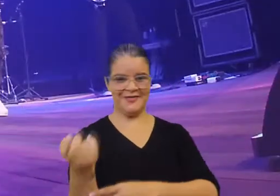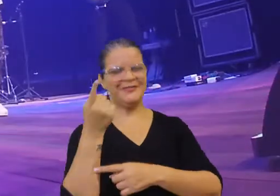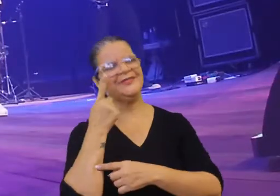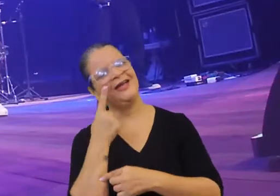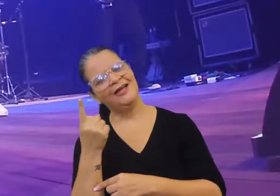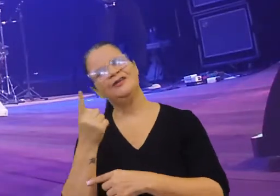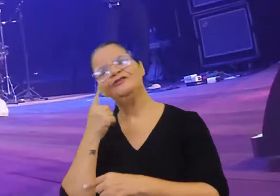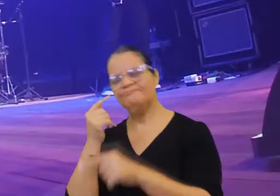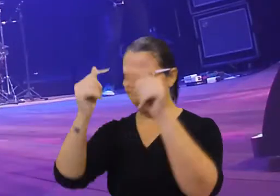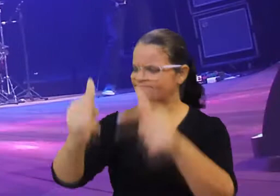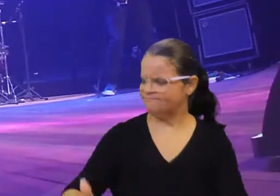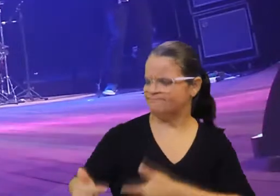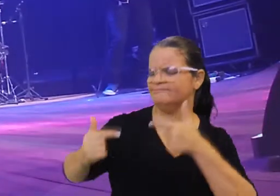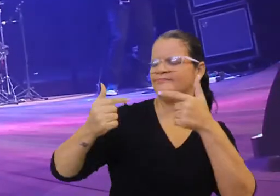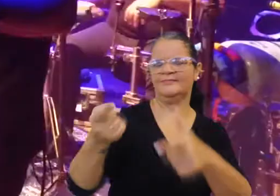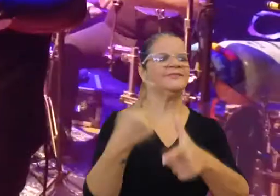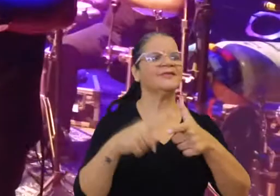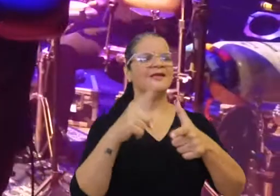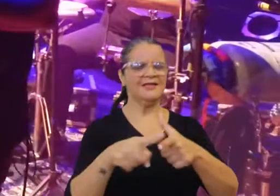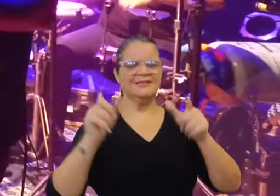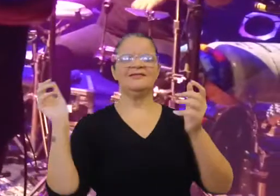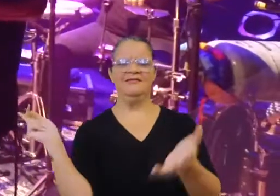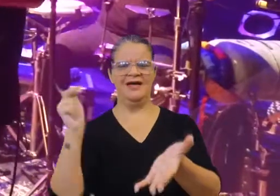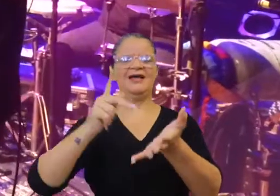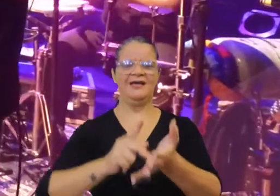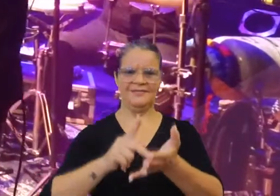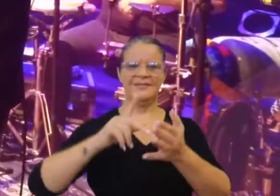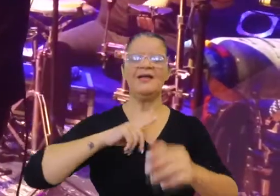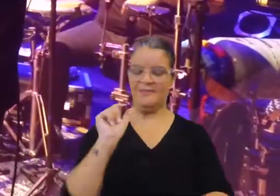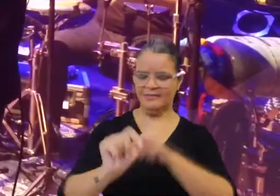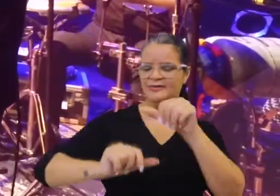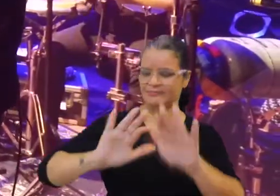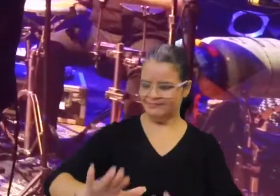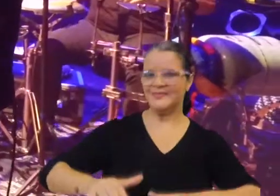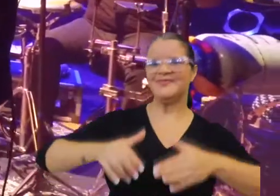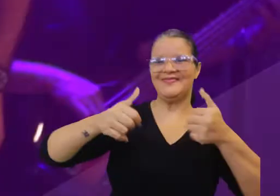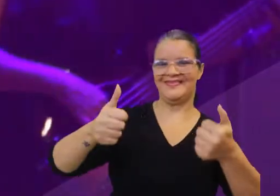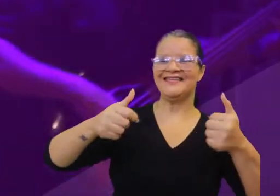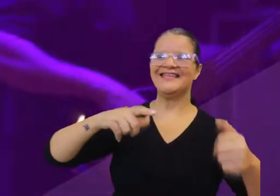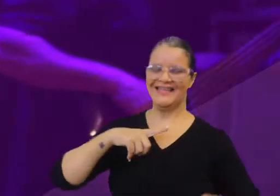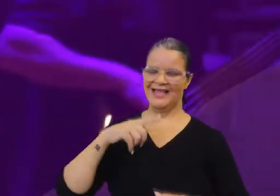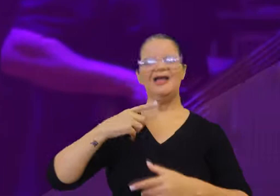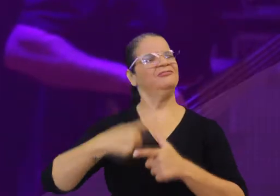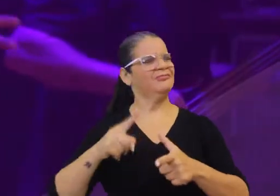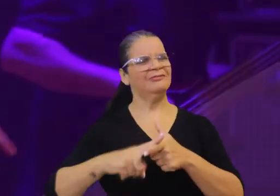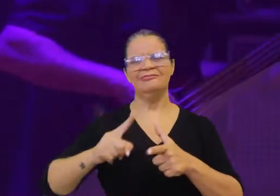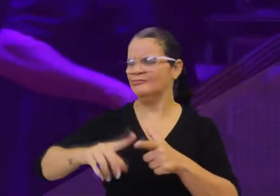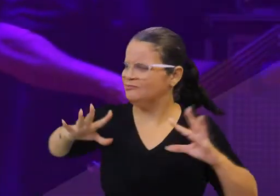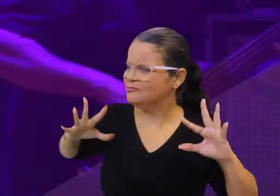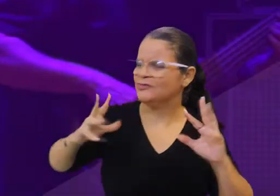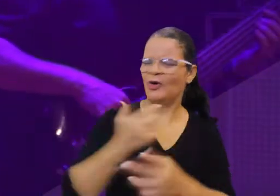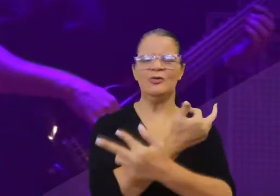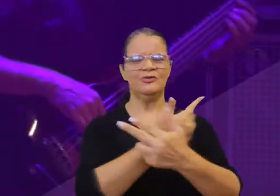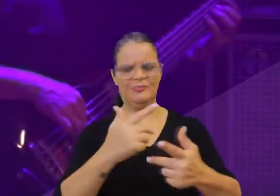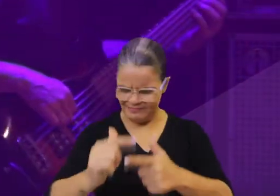reorganizar. Pague seu preço, se vale a pena e for pra melhorar. Passe a ponte, suba a escada,